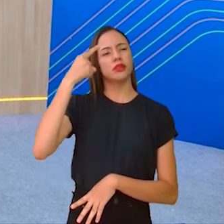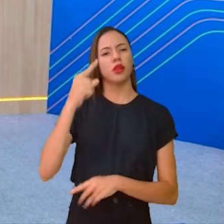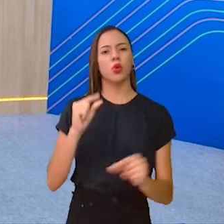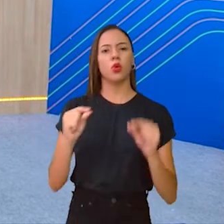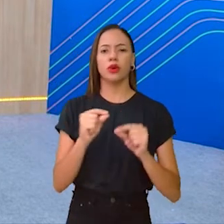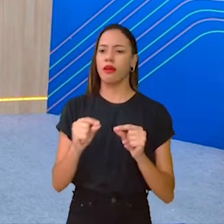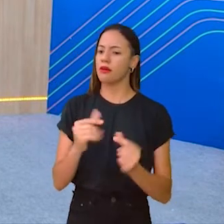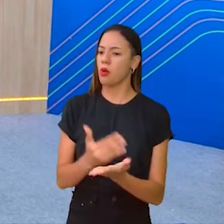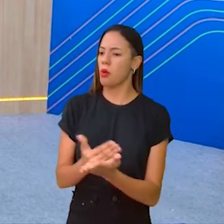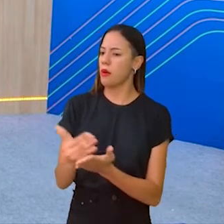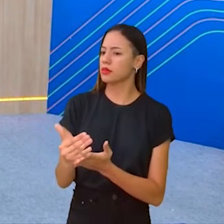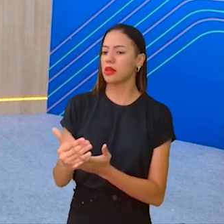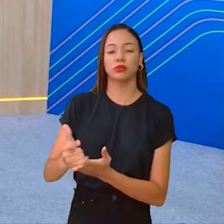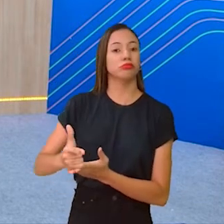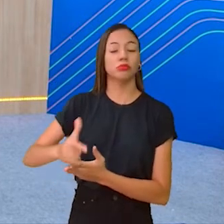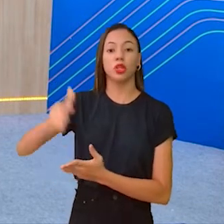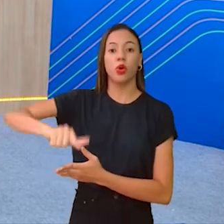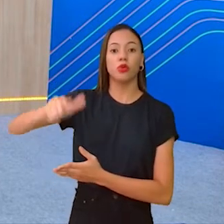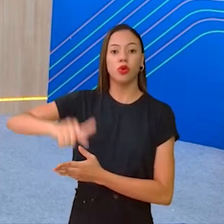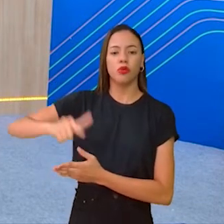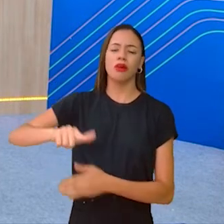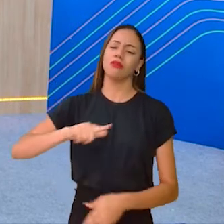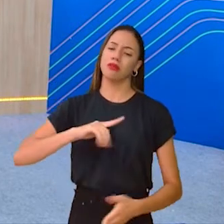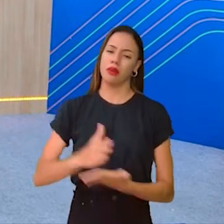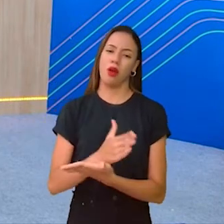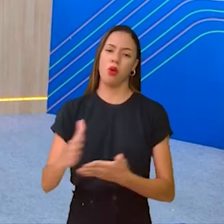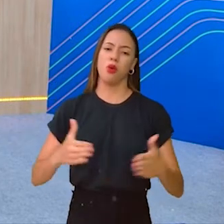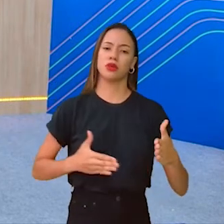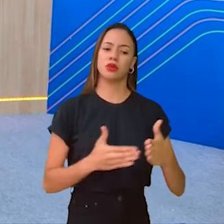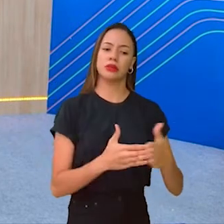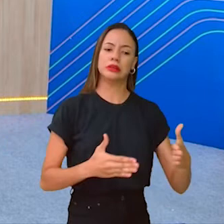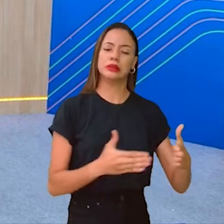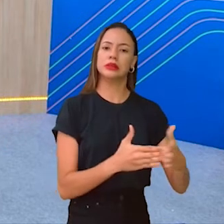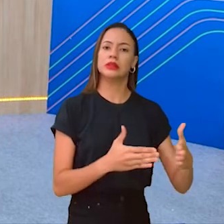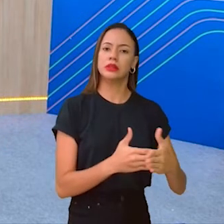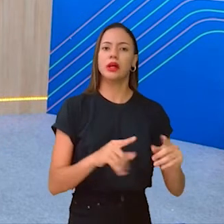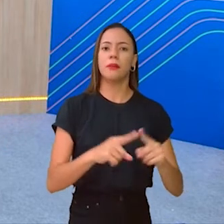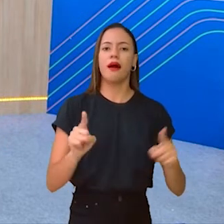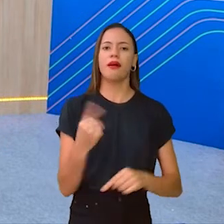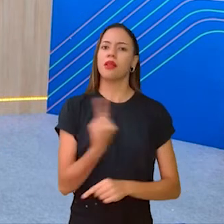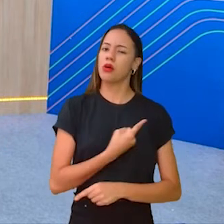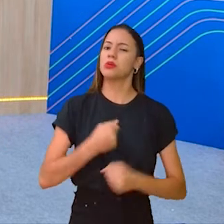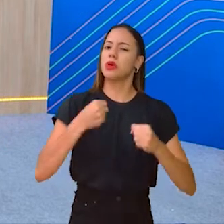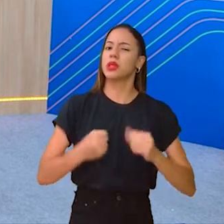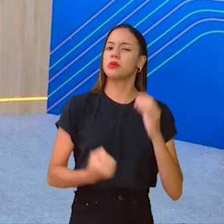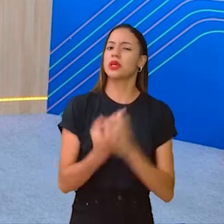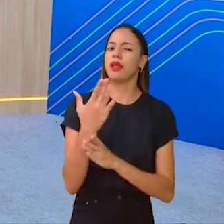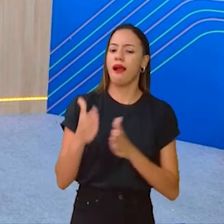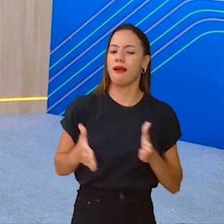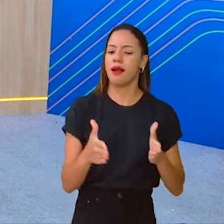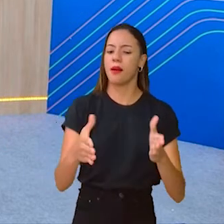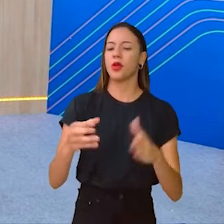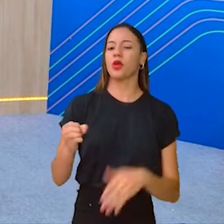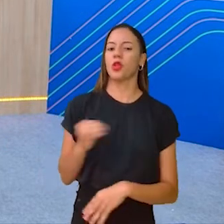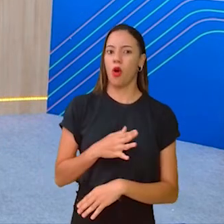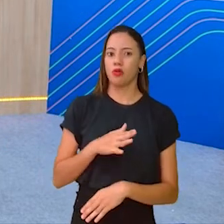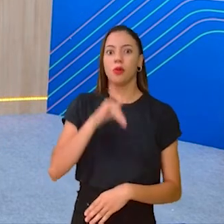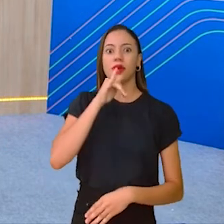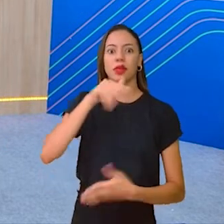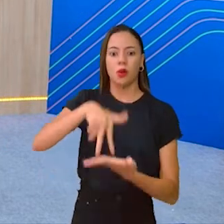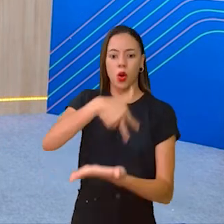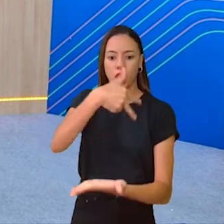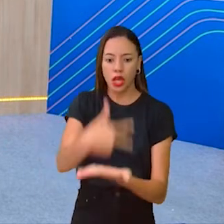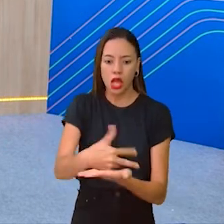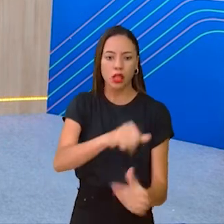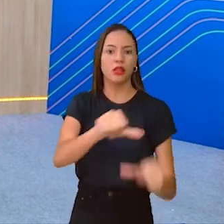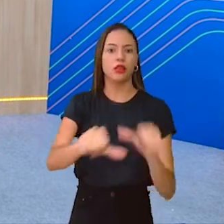temos interrupções, mas que essas interrupções a gente pode fazer caminhos novos. Da queda, a gente pode fazer um passo de dança.